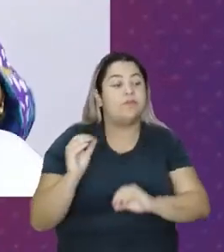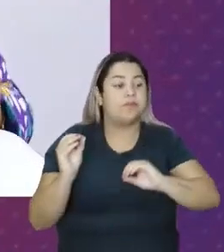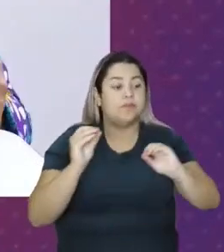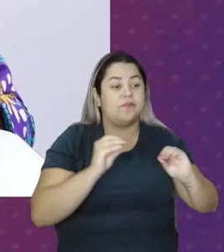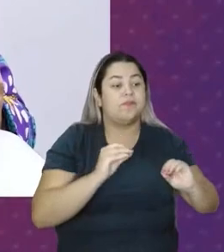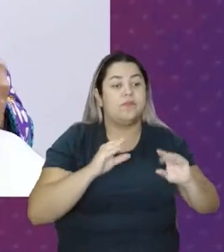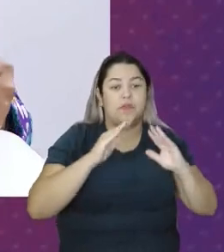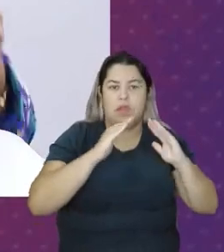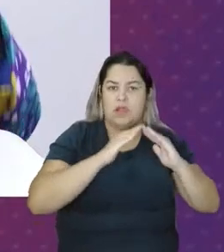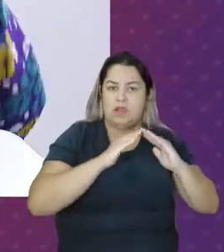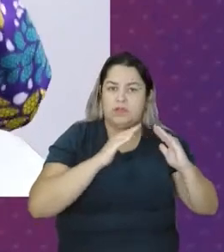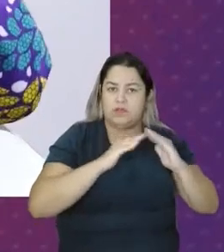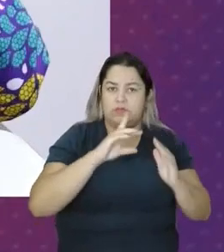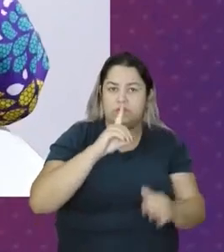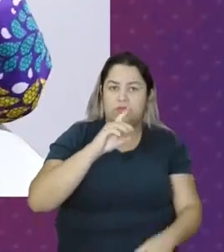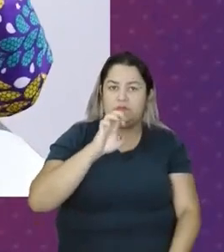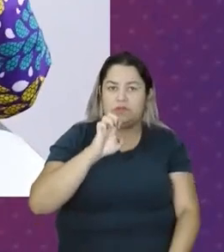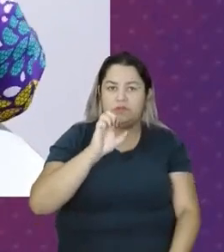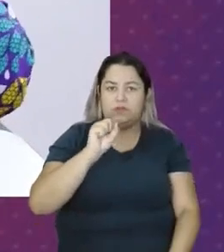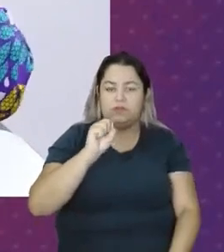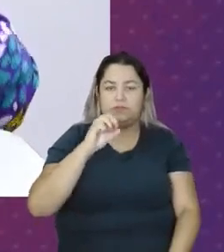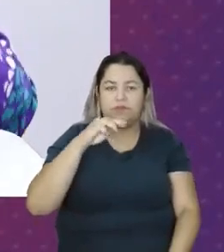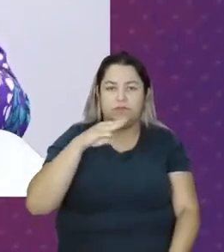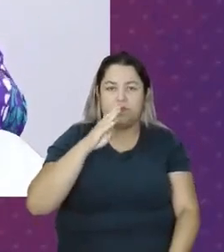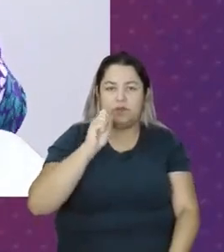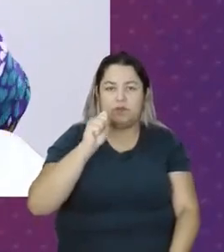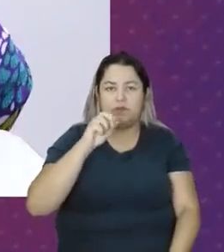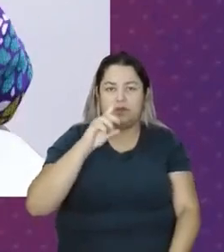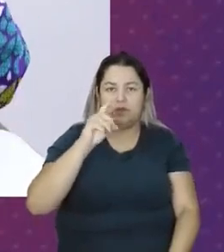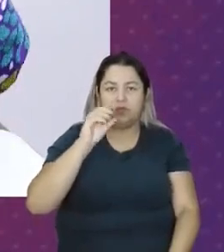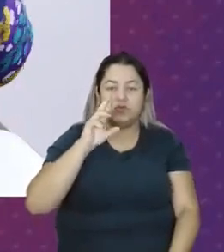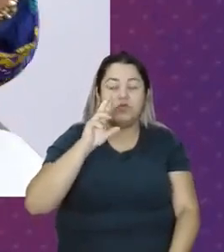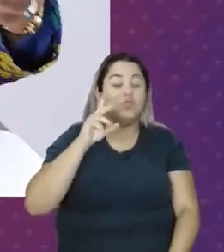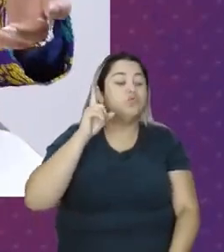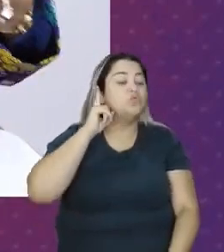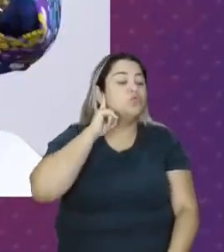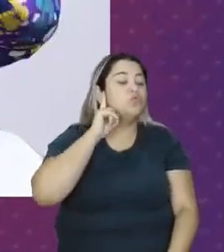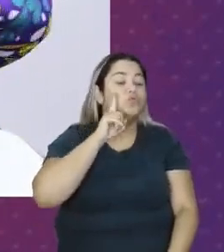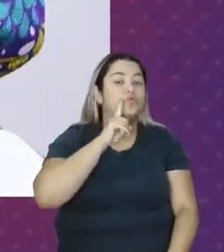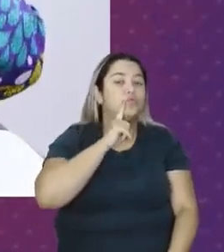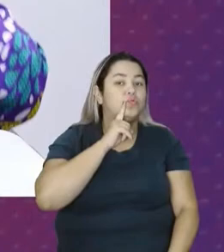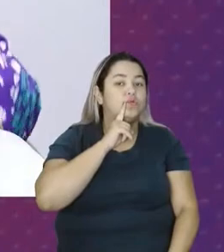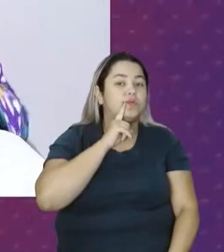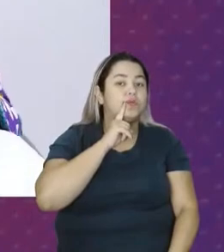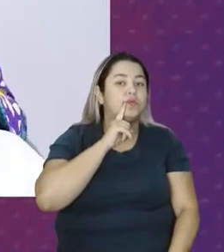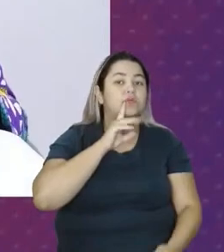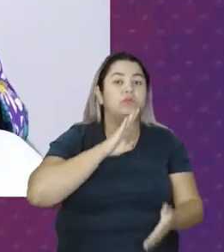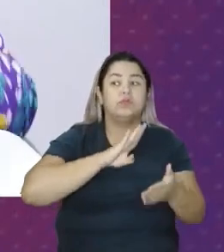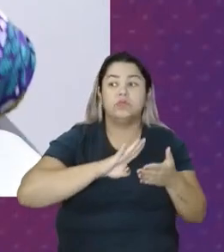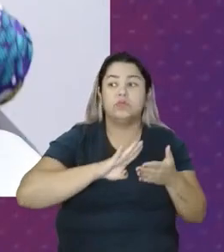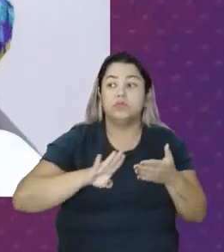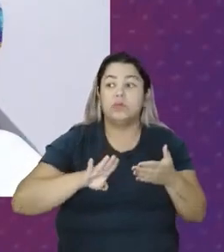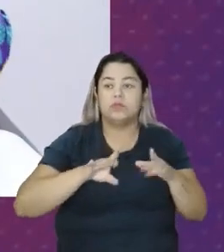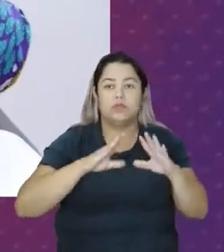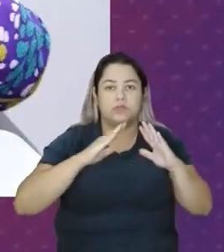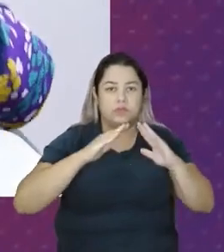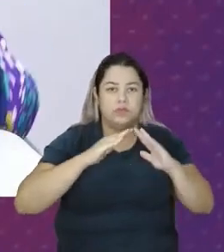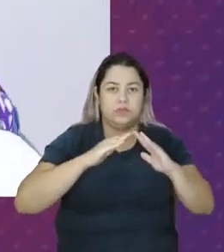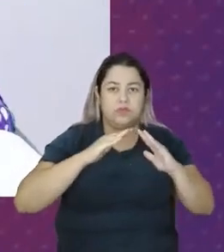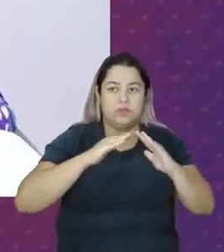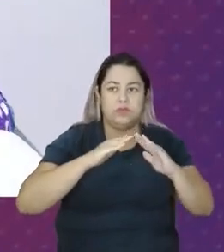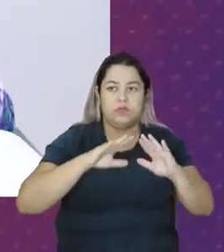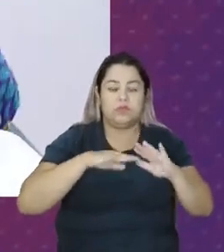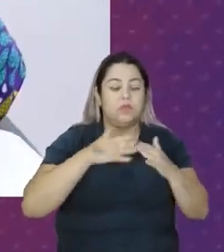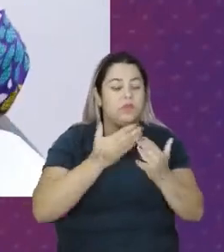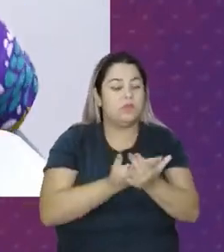do desembargador, surda, muda, que eles foram lá, tiraram da escola, levaram para brincar com